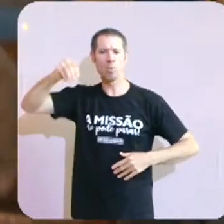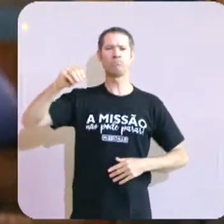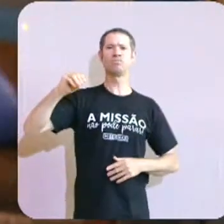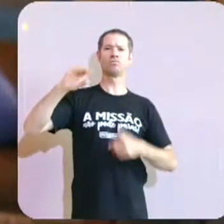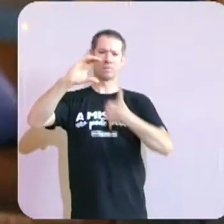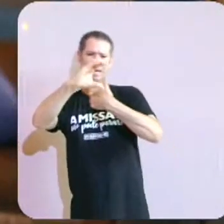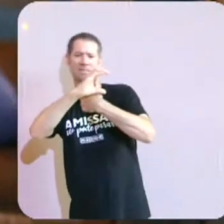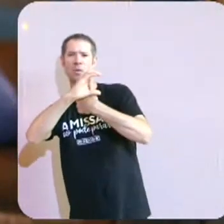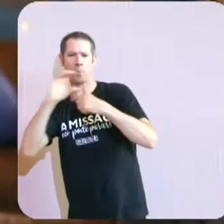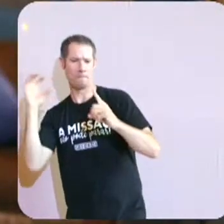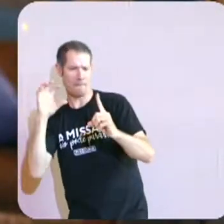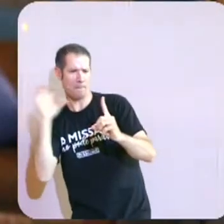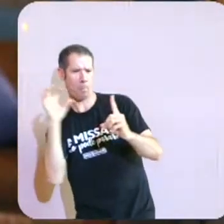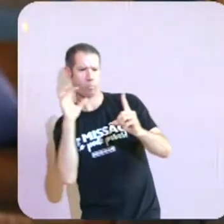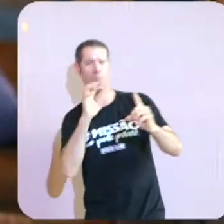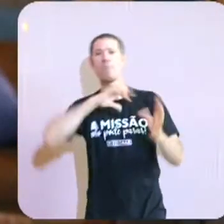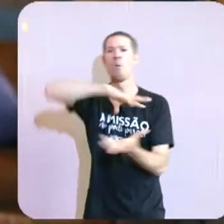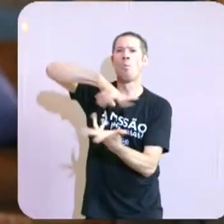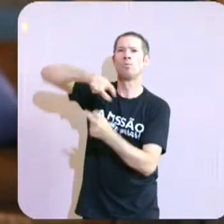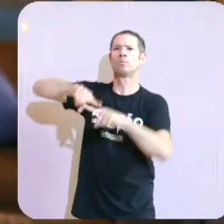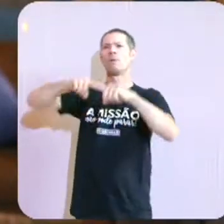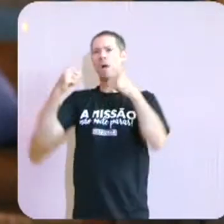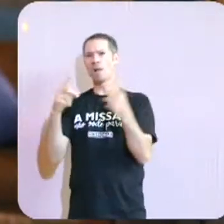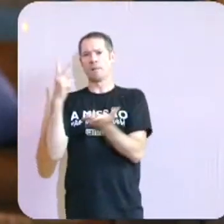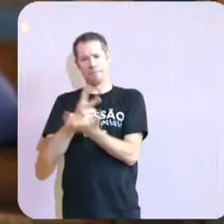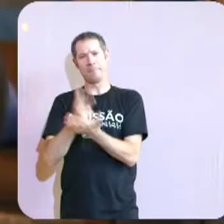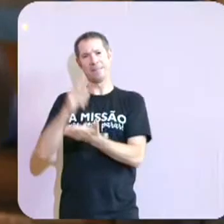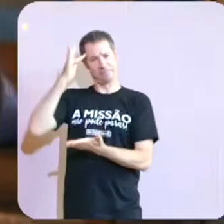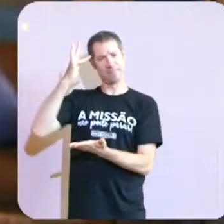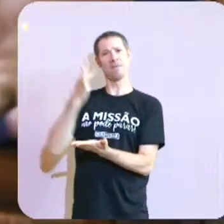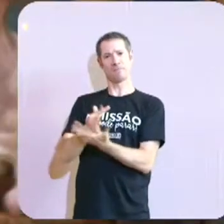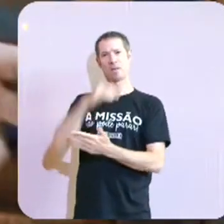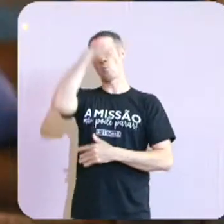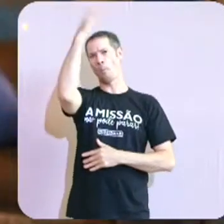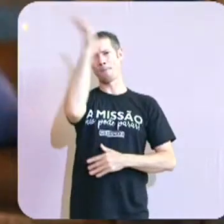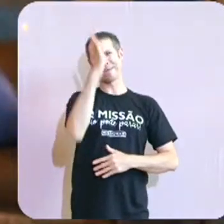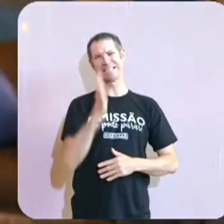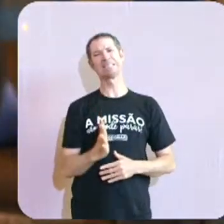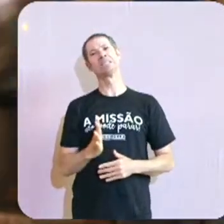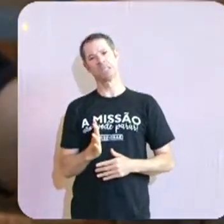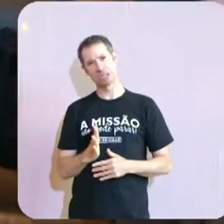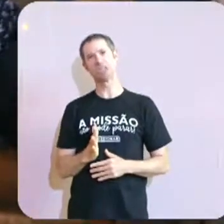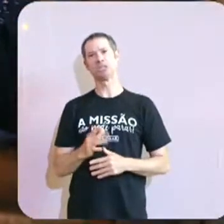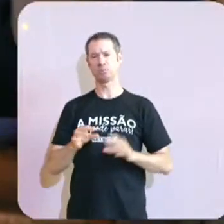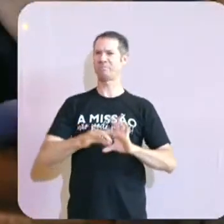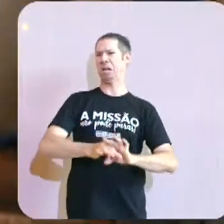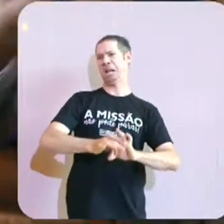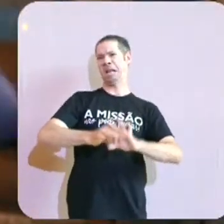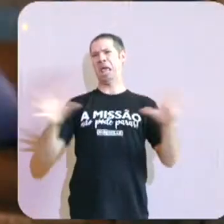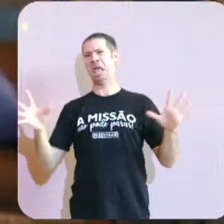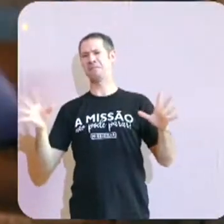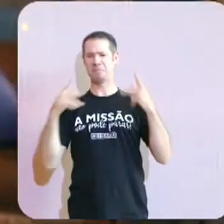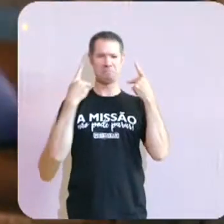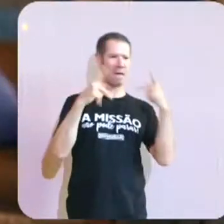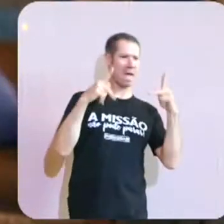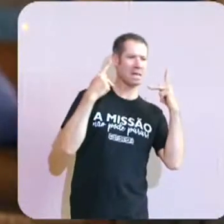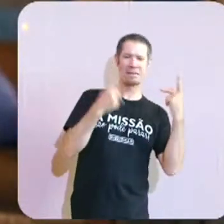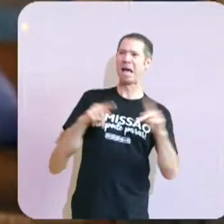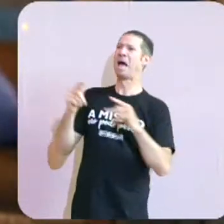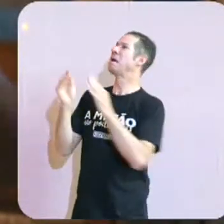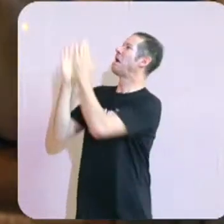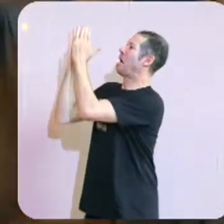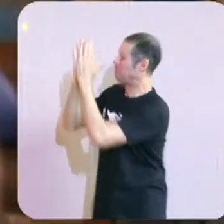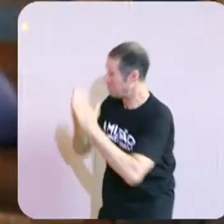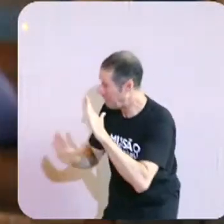cristãos hoje perseguidos no mundo por causa da mesma fé que aí no Brasil você exerce com liberdade, você cultua e adora o